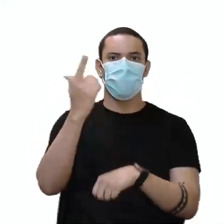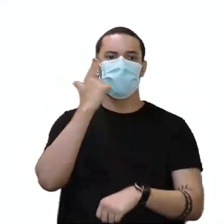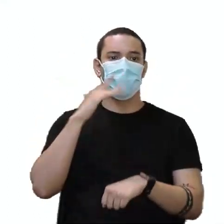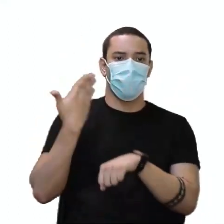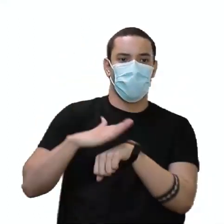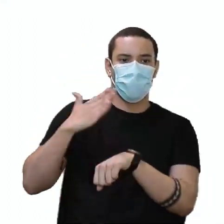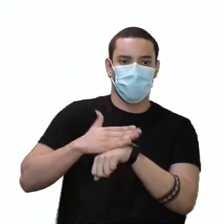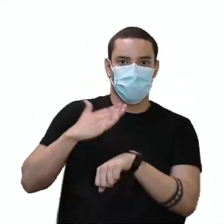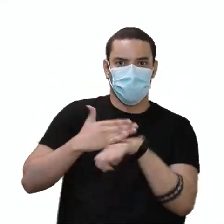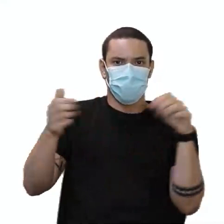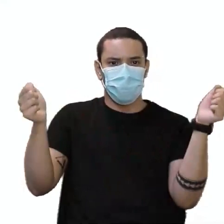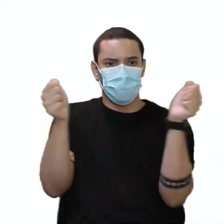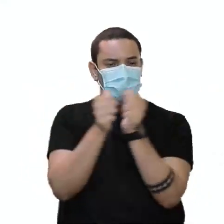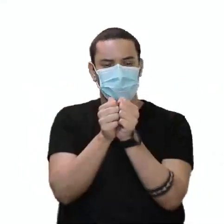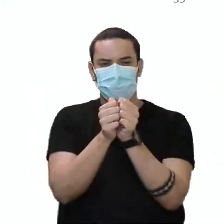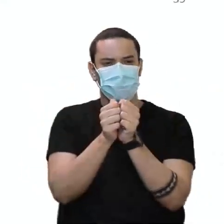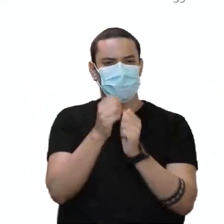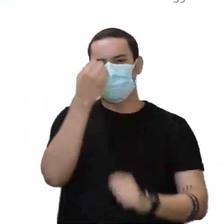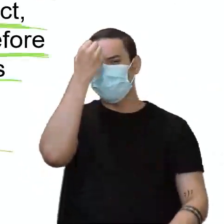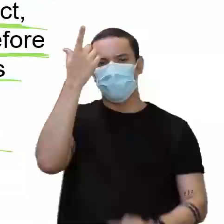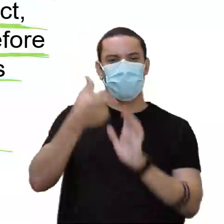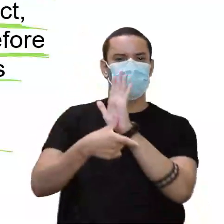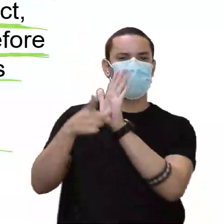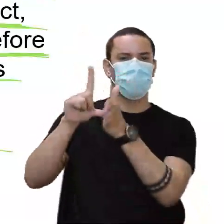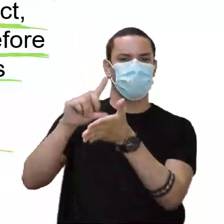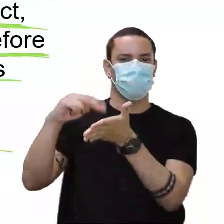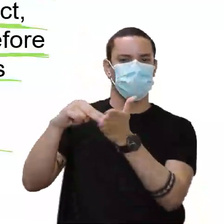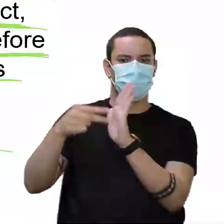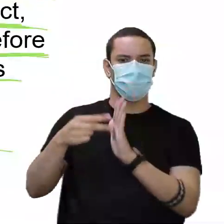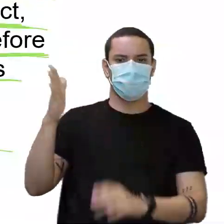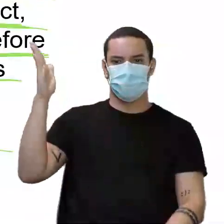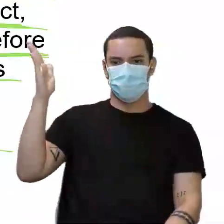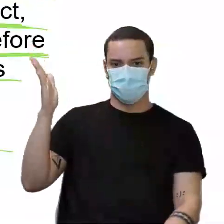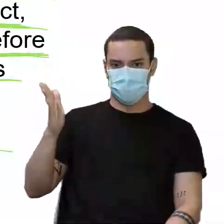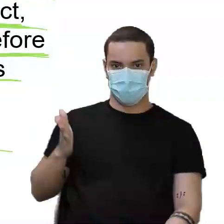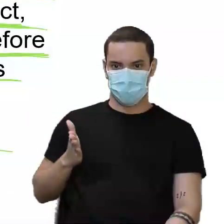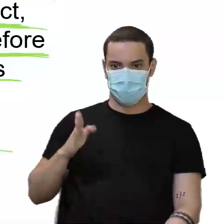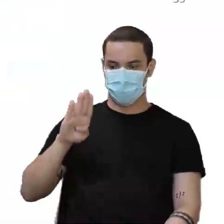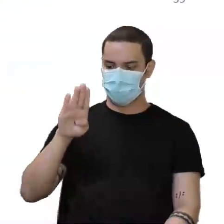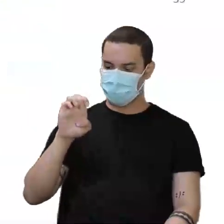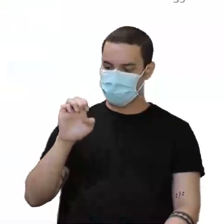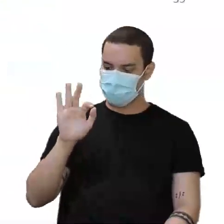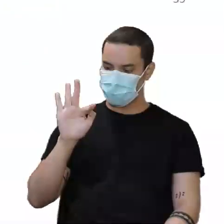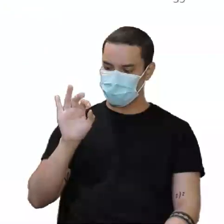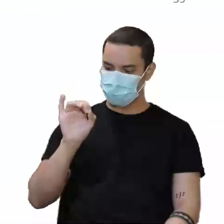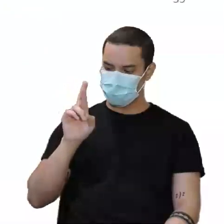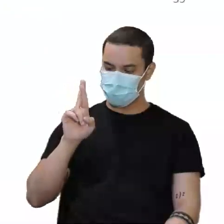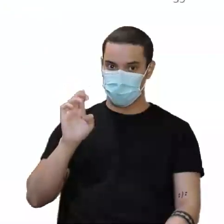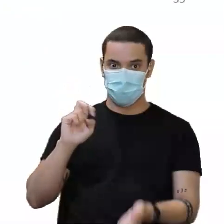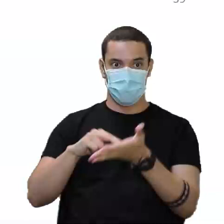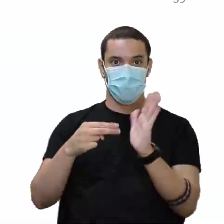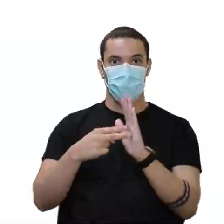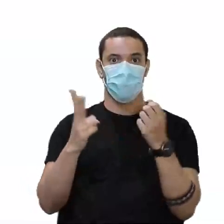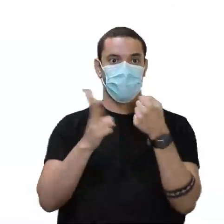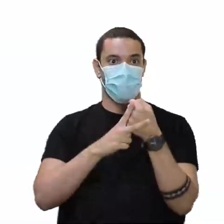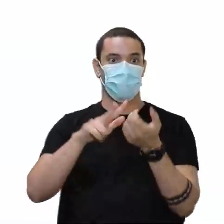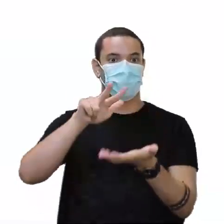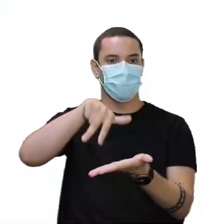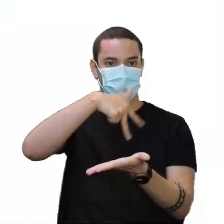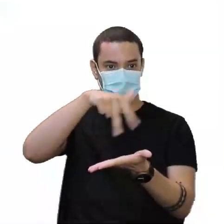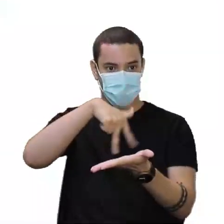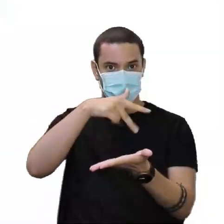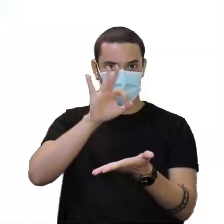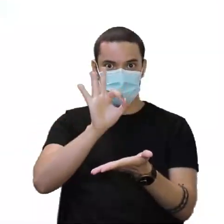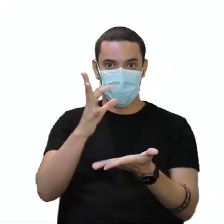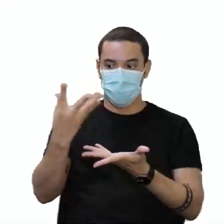Before they, aí eu não lembro o que tinha aqui mesmo. Before they danced, é o verbo dançar, tinha esquecido